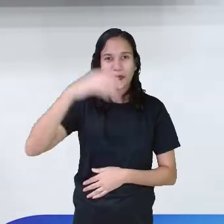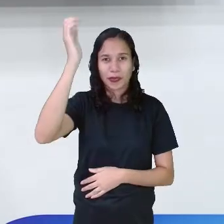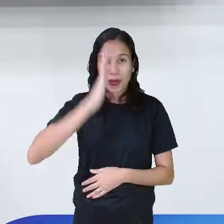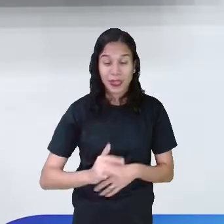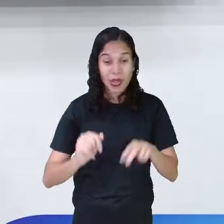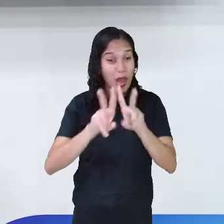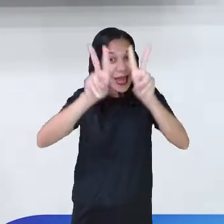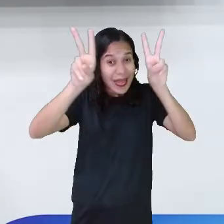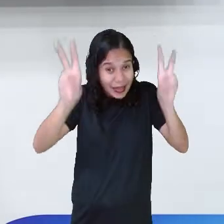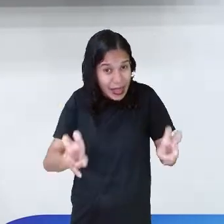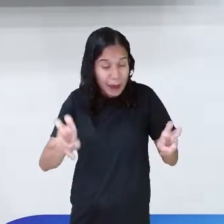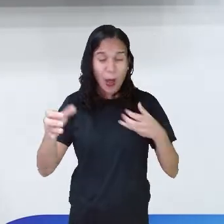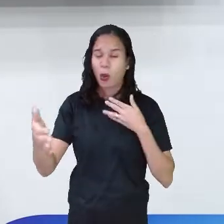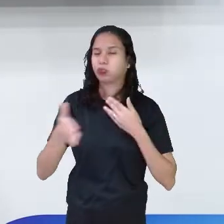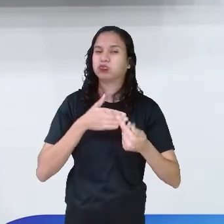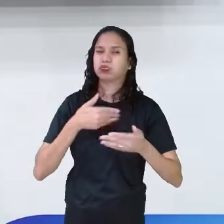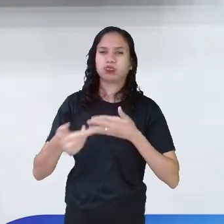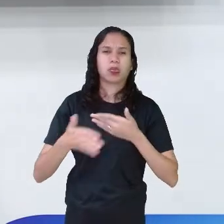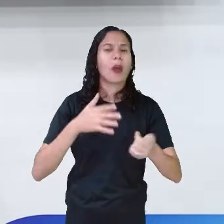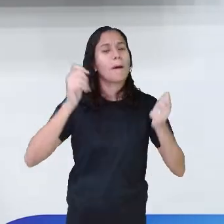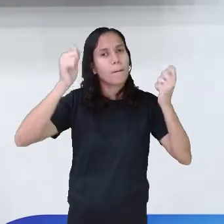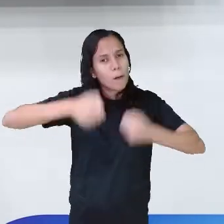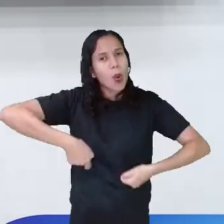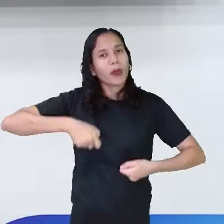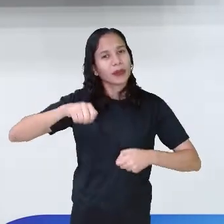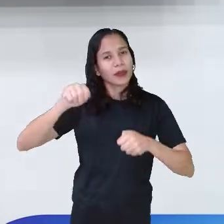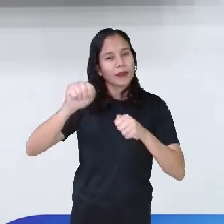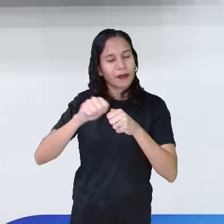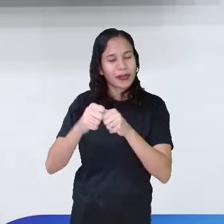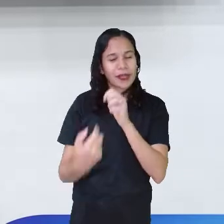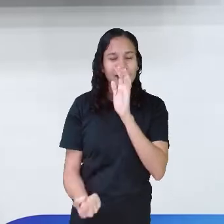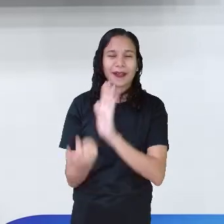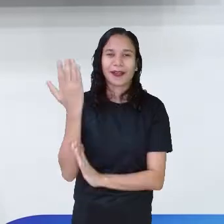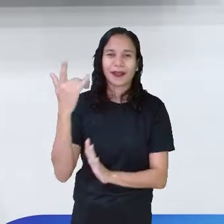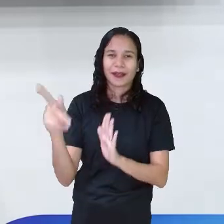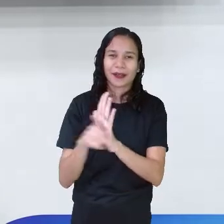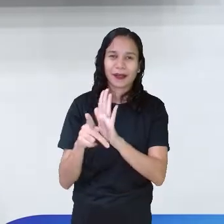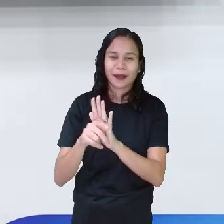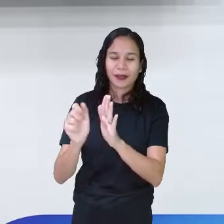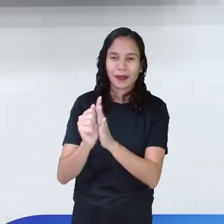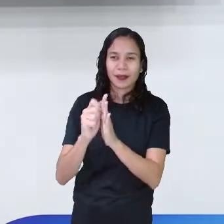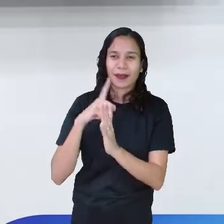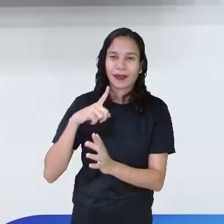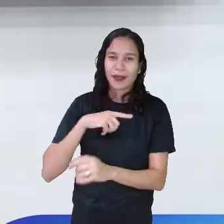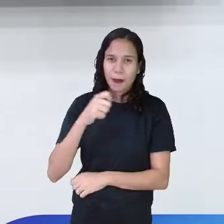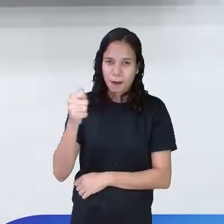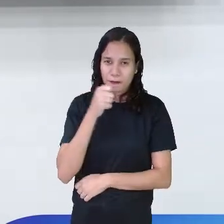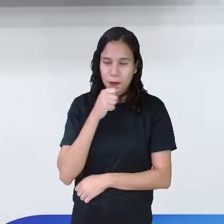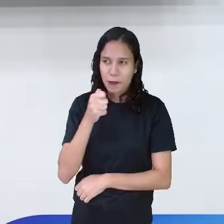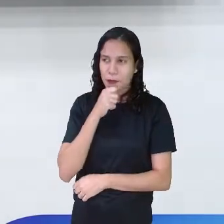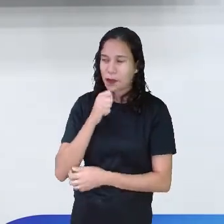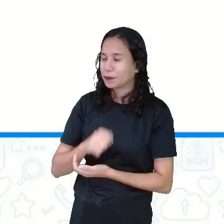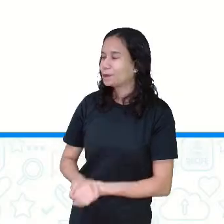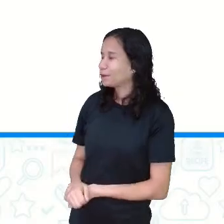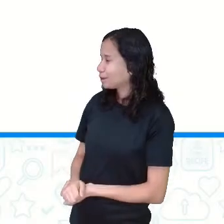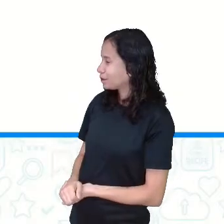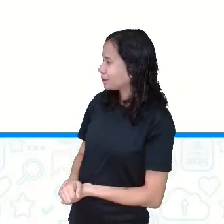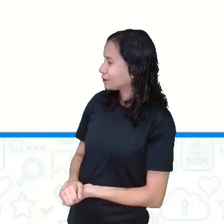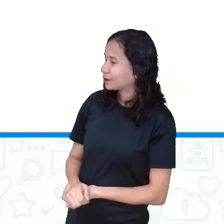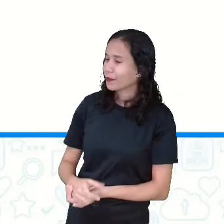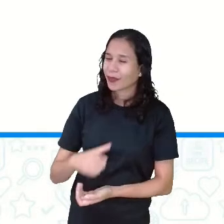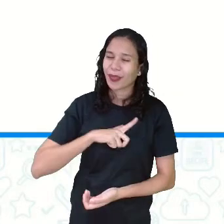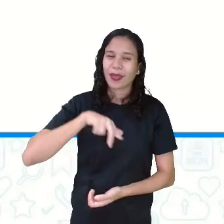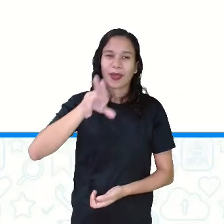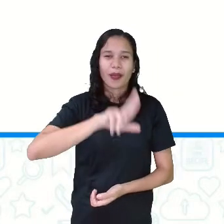certo? Então, qualquer fenômeno, qualquer acontecimento pode sim virar pauta para uma reportagem. A linguagem